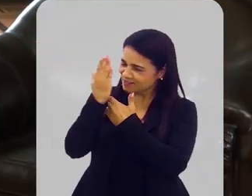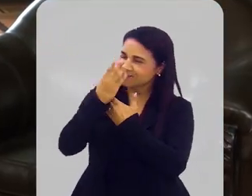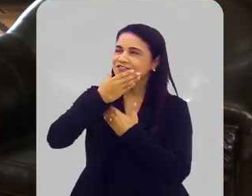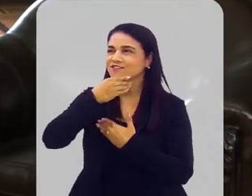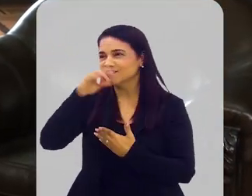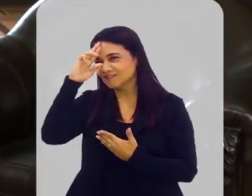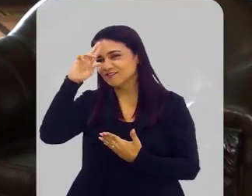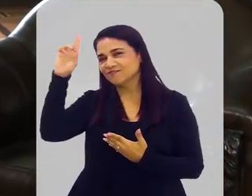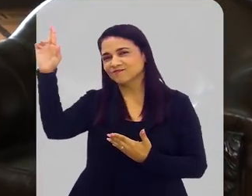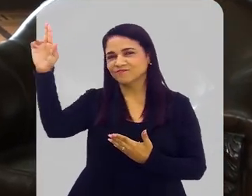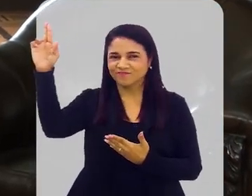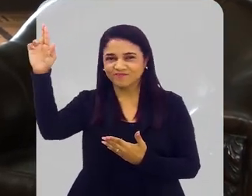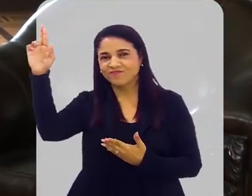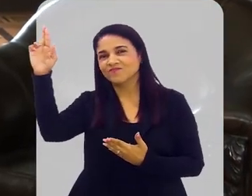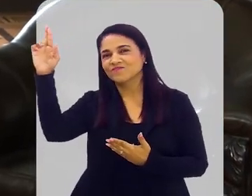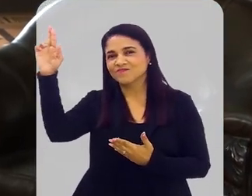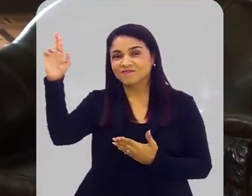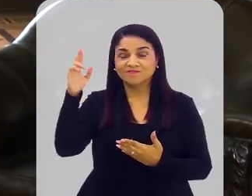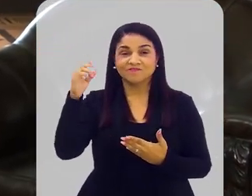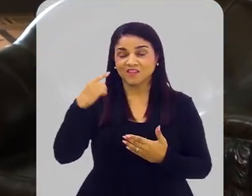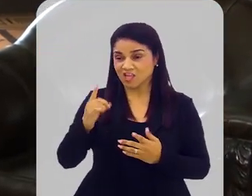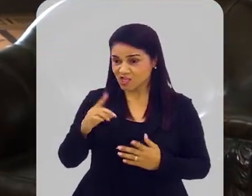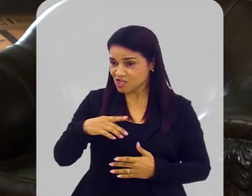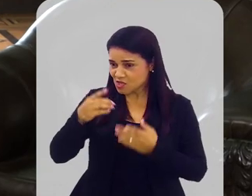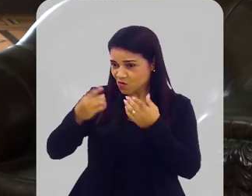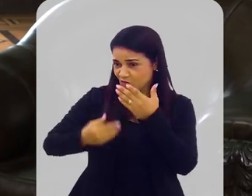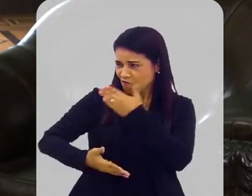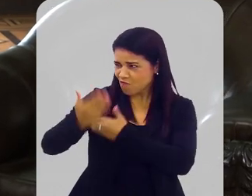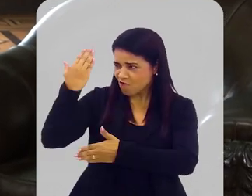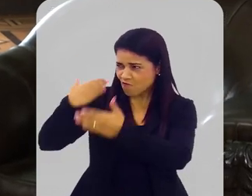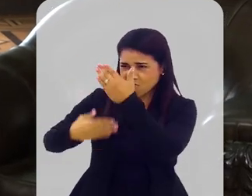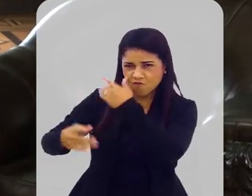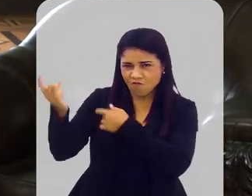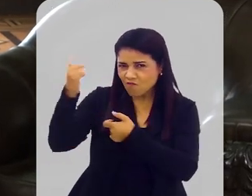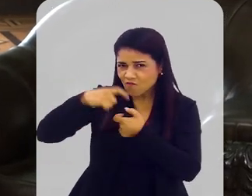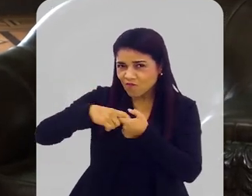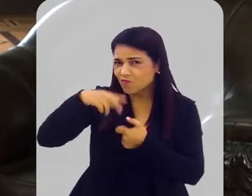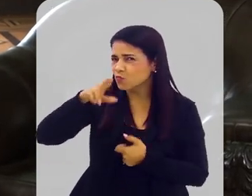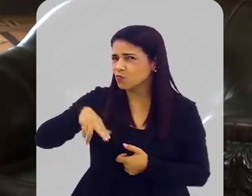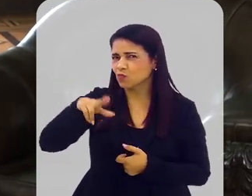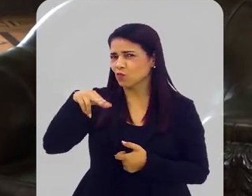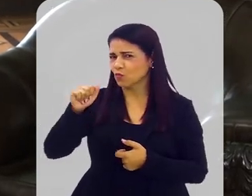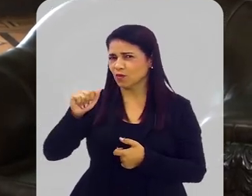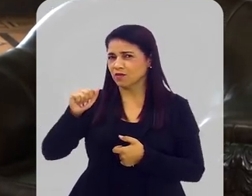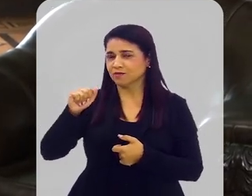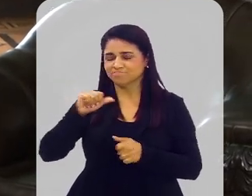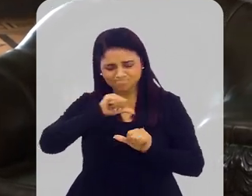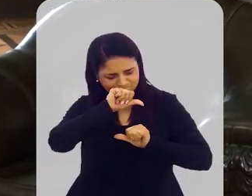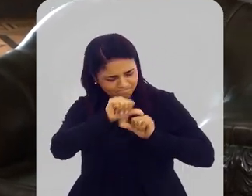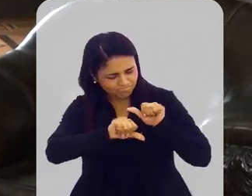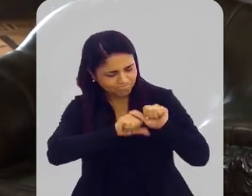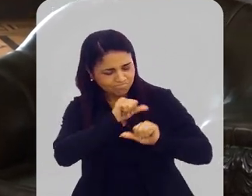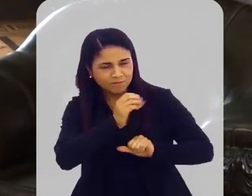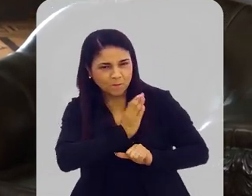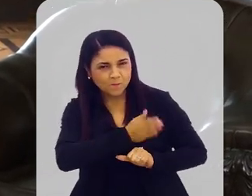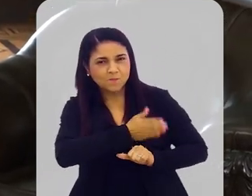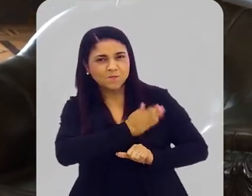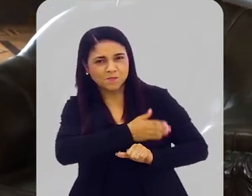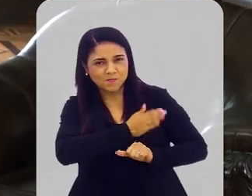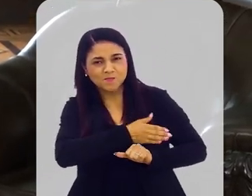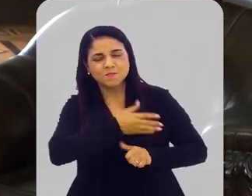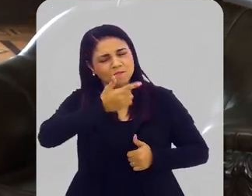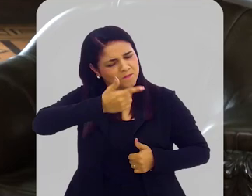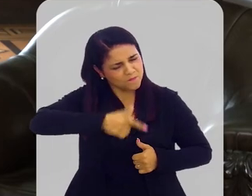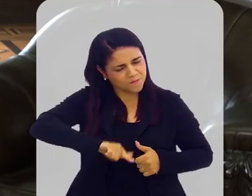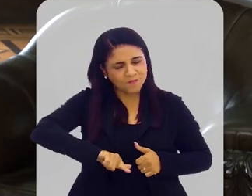Vem, vem me ajudar, Senhor. Não deixe eu voltar atrás. Converte o